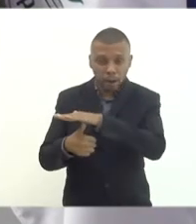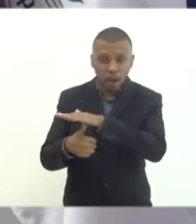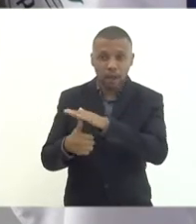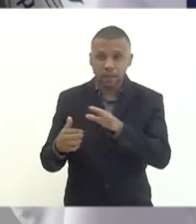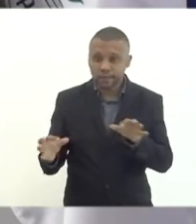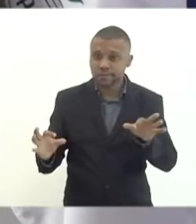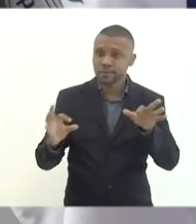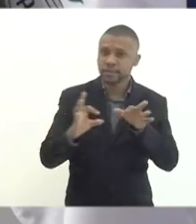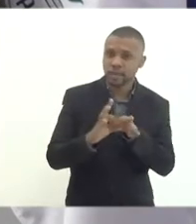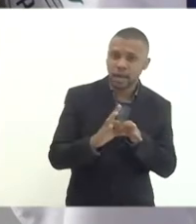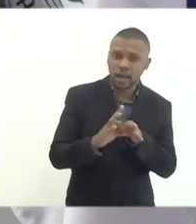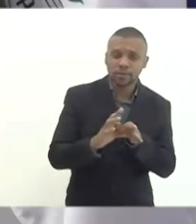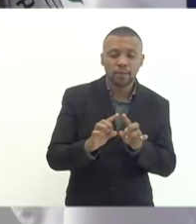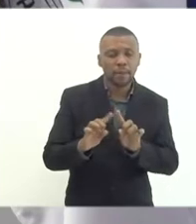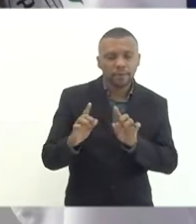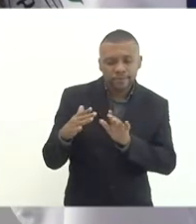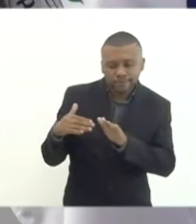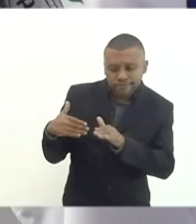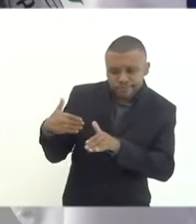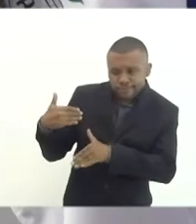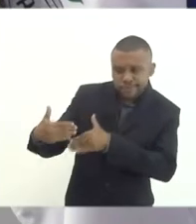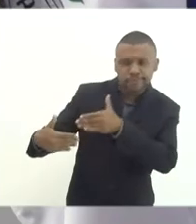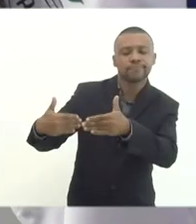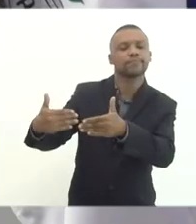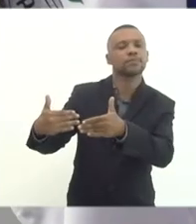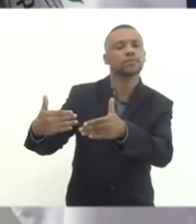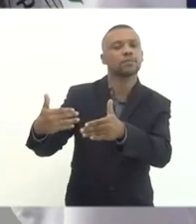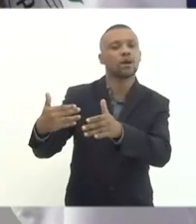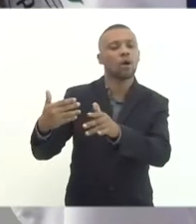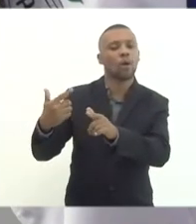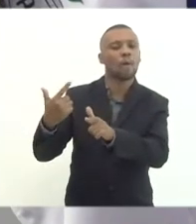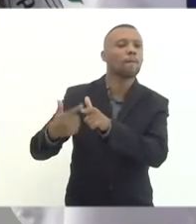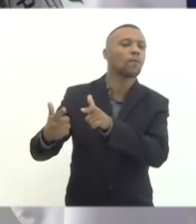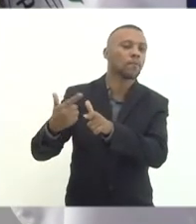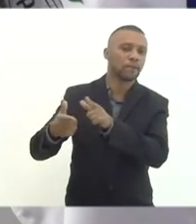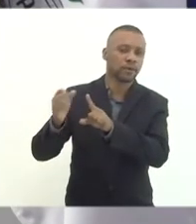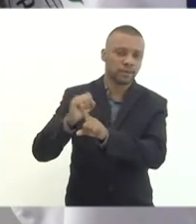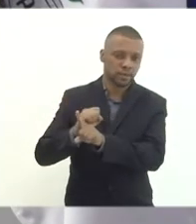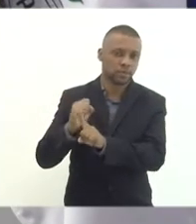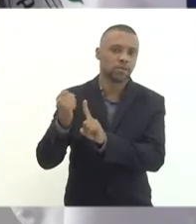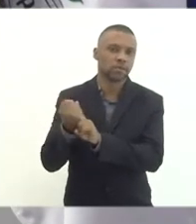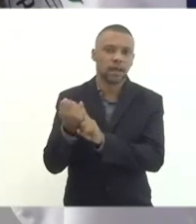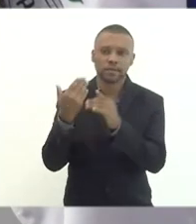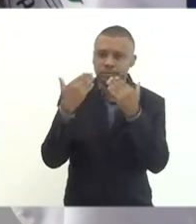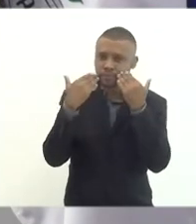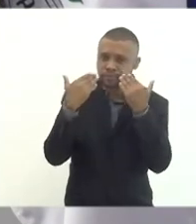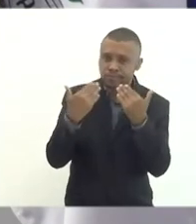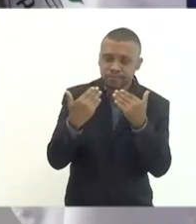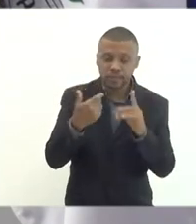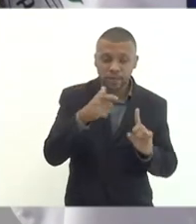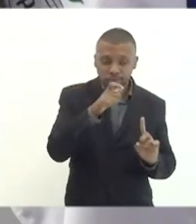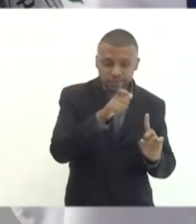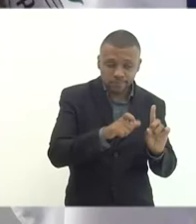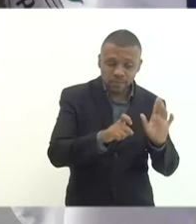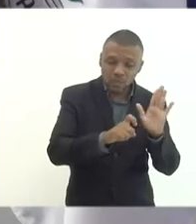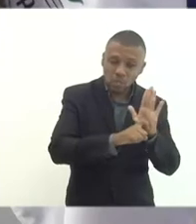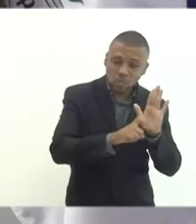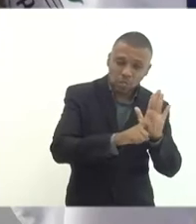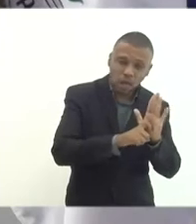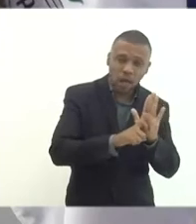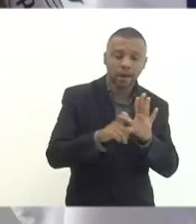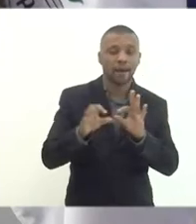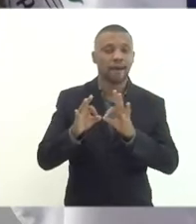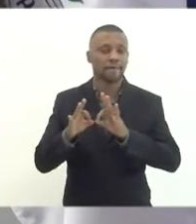você vê que pelo desenvolver da situação do problema que a sociedade ela enfrenta desde o usuário ao familiar